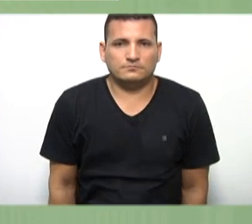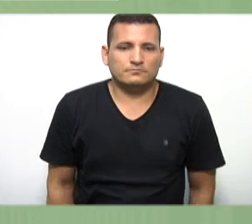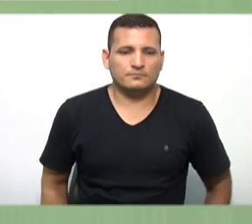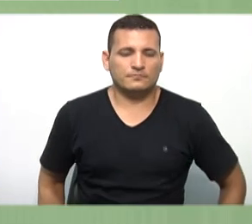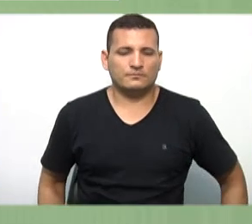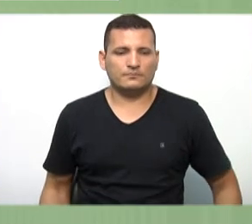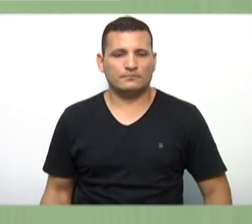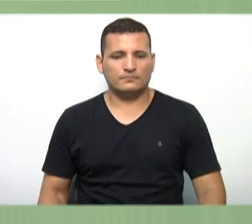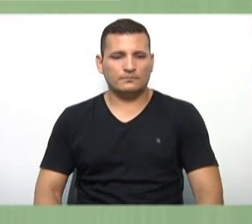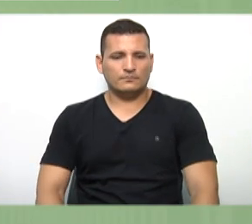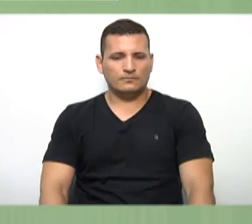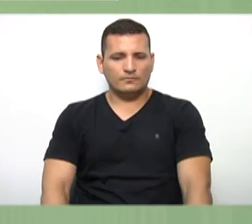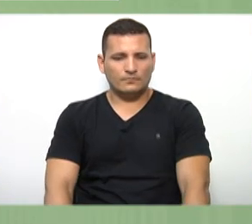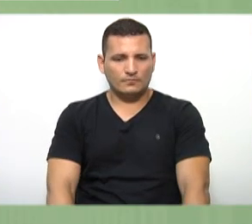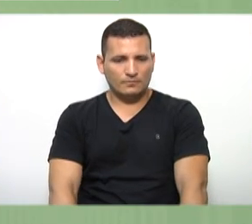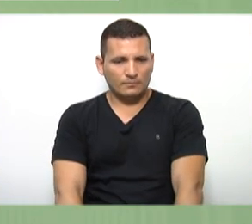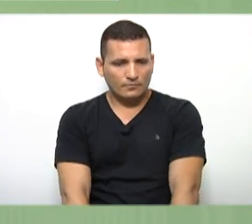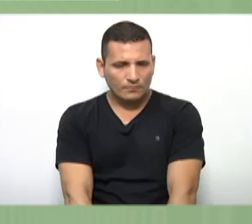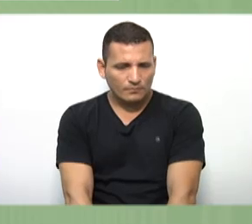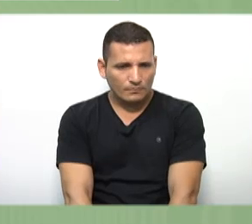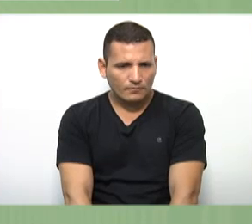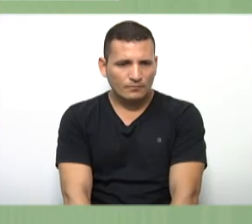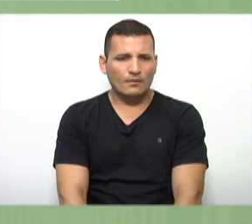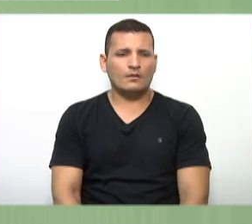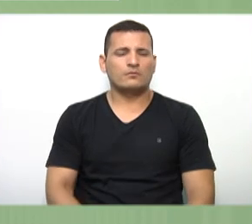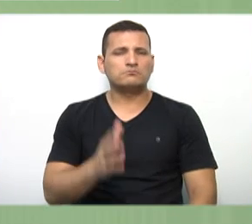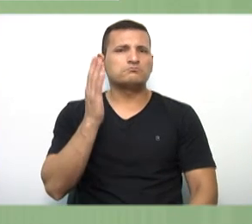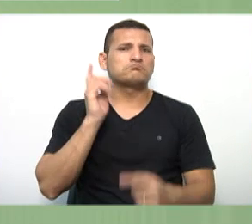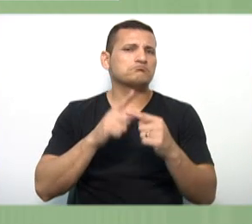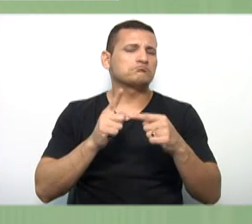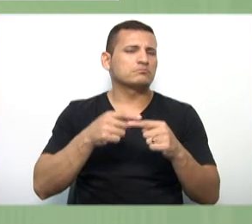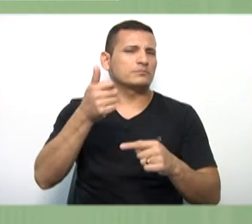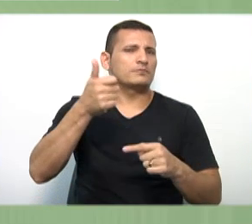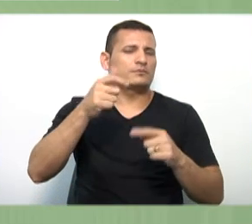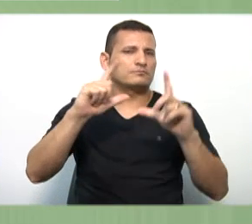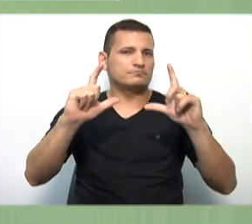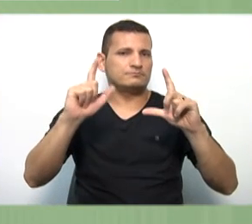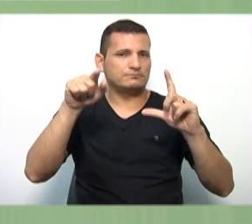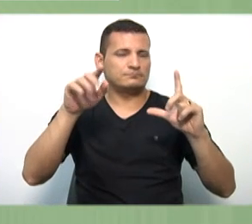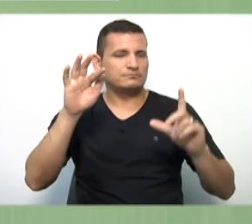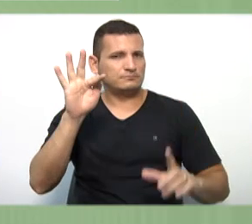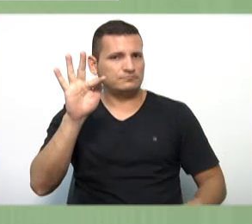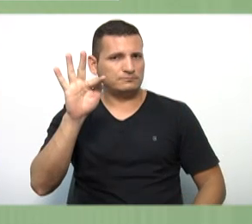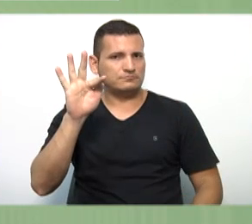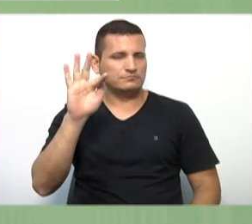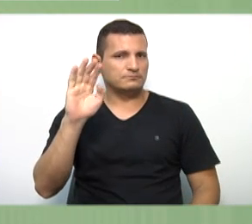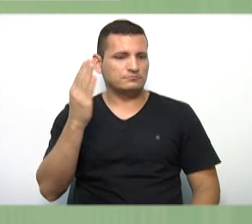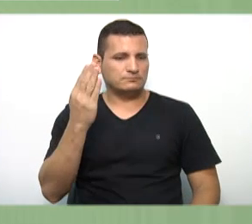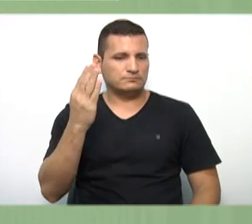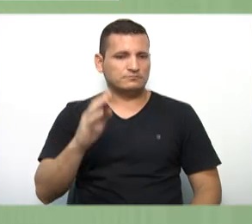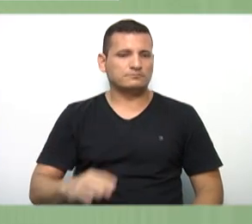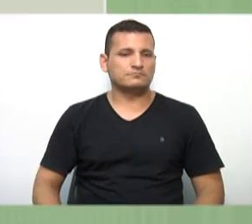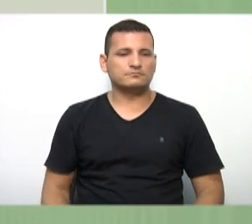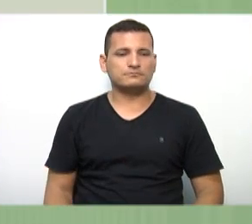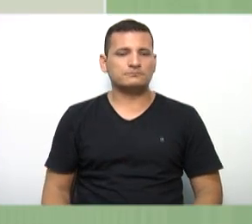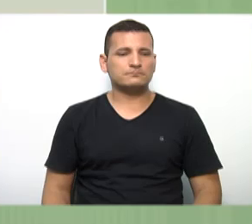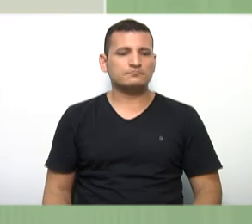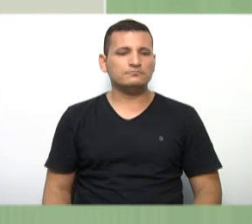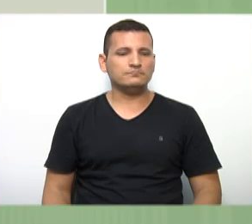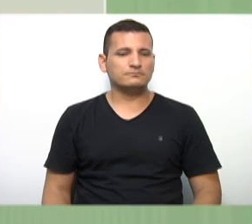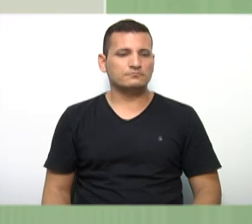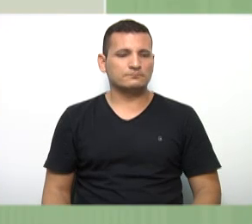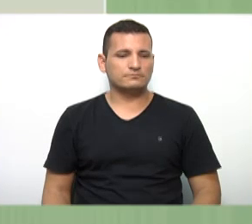por que a primeira afirmativa é falsa. Vou colocar aqui o próximo slide já com o